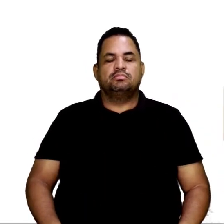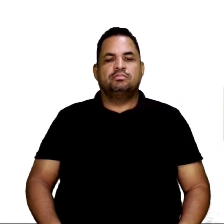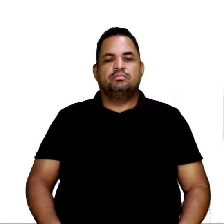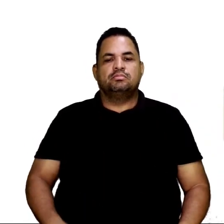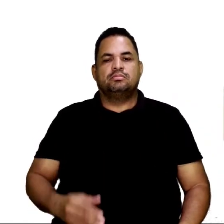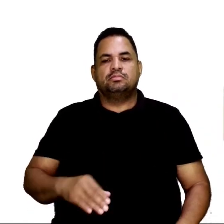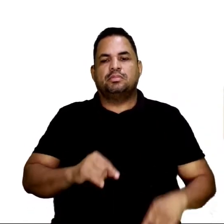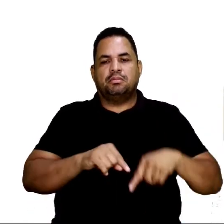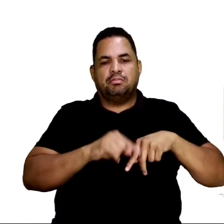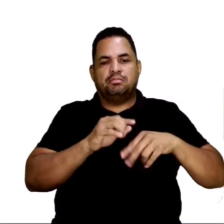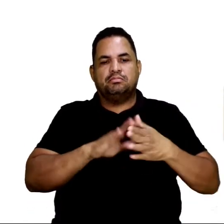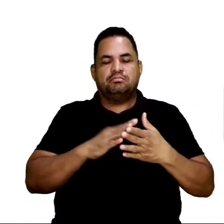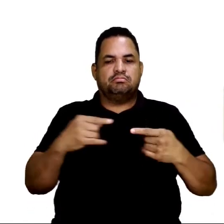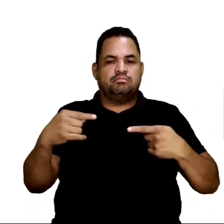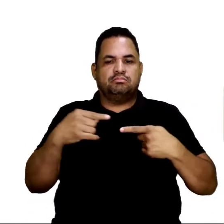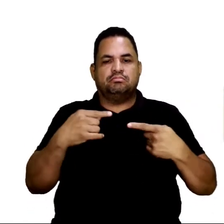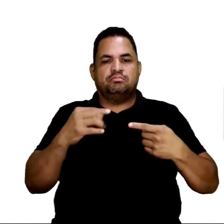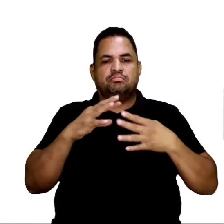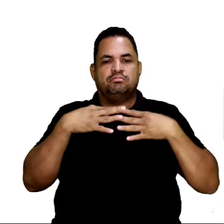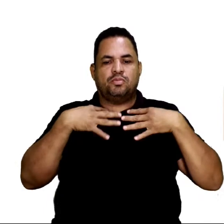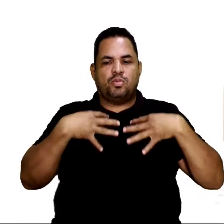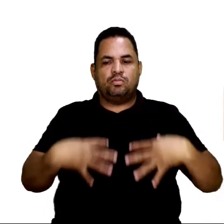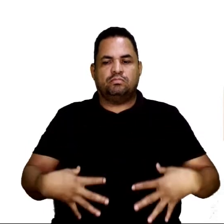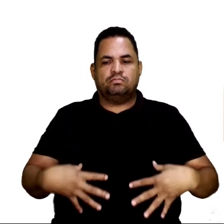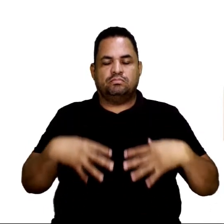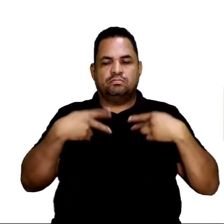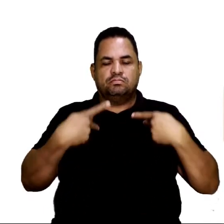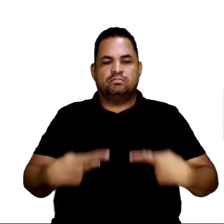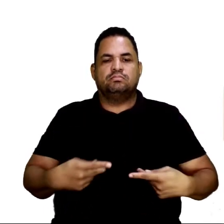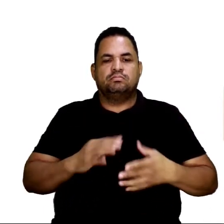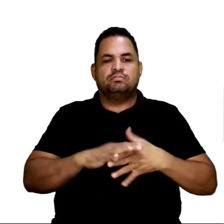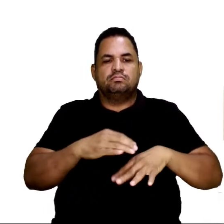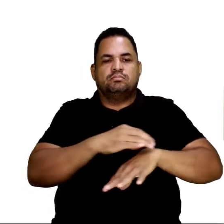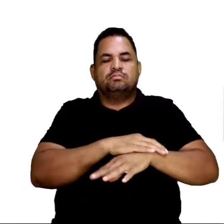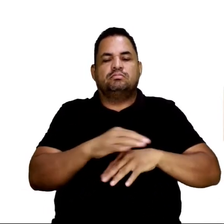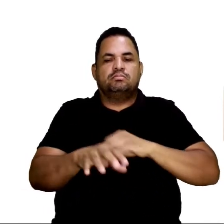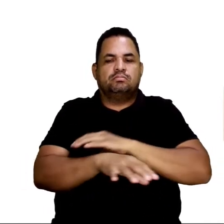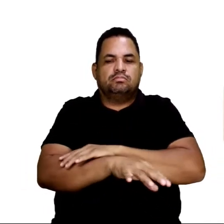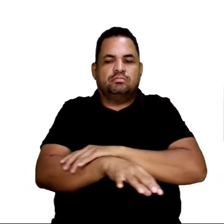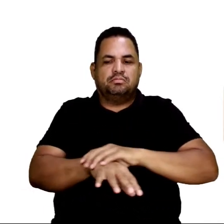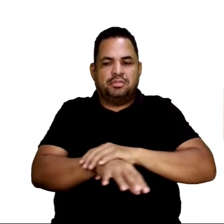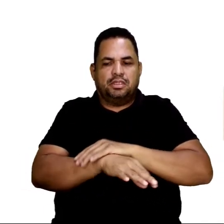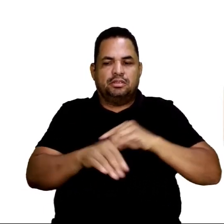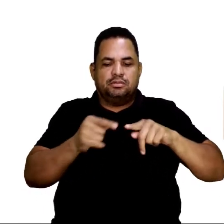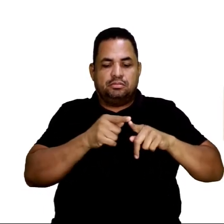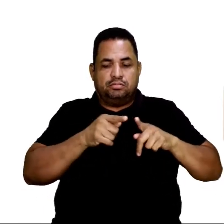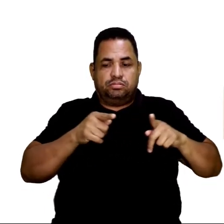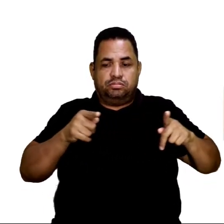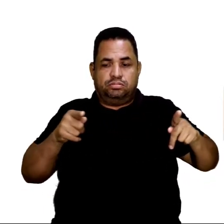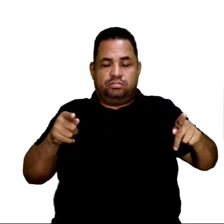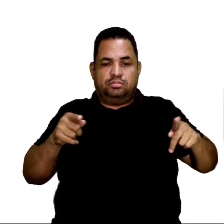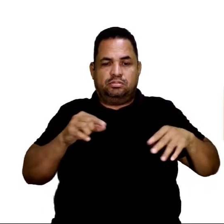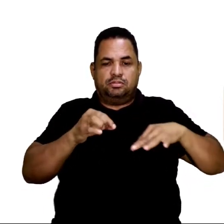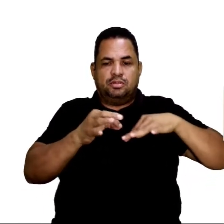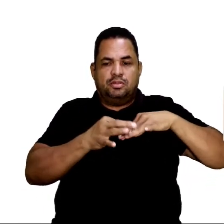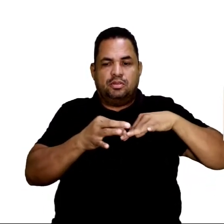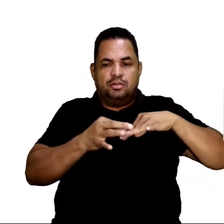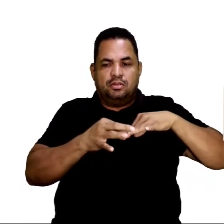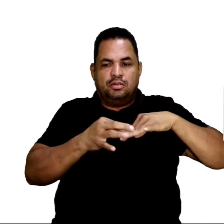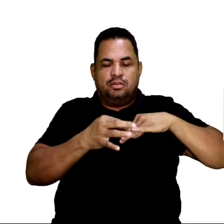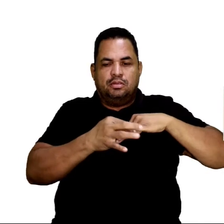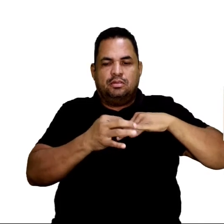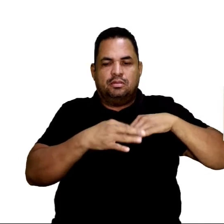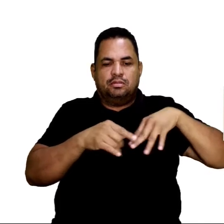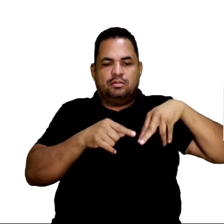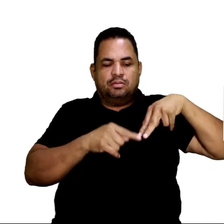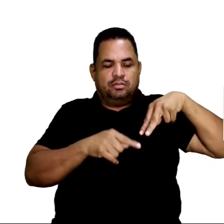muito grande em relação ao resto do corpo e os braços maiores do que as pernas. Os dedos das mãos e dos pés